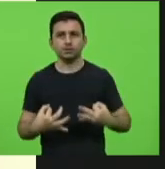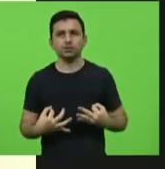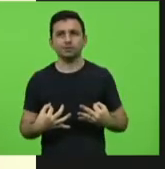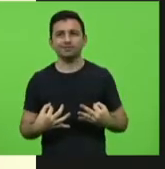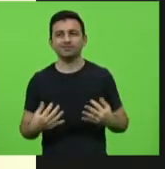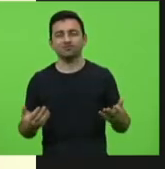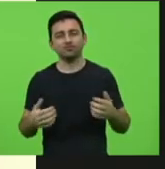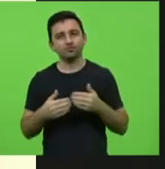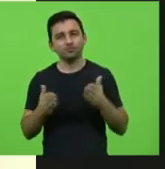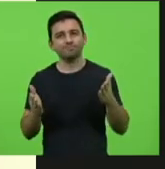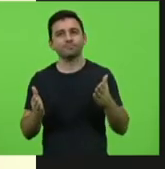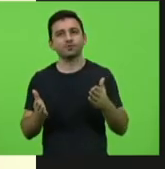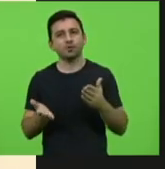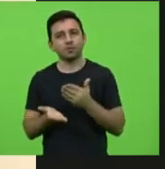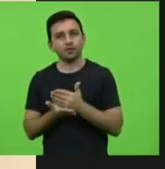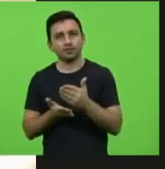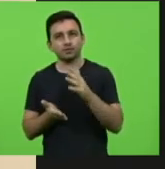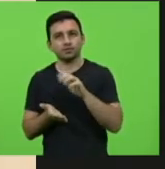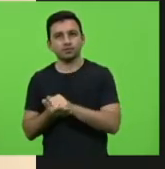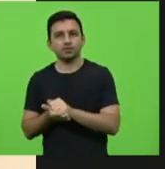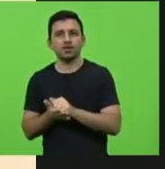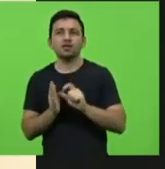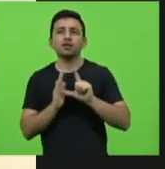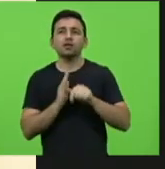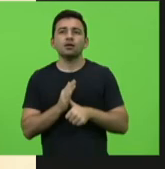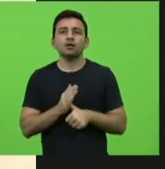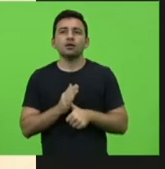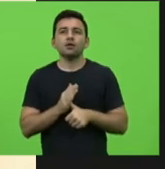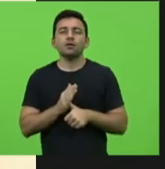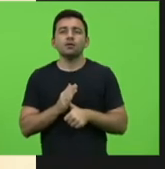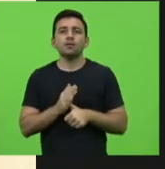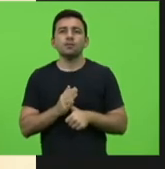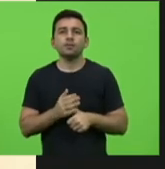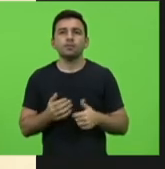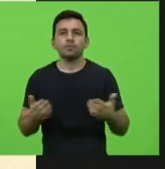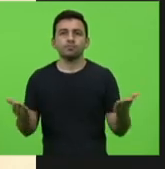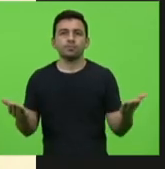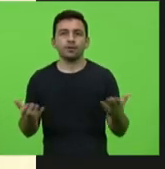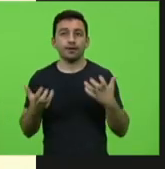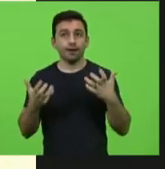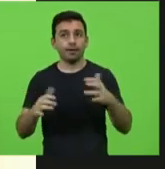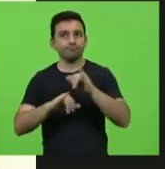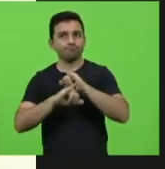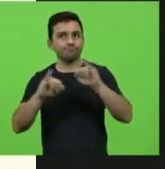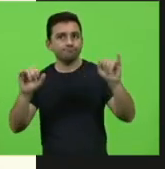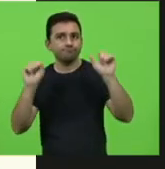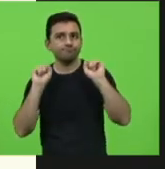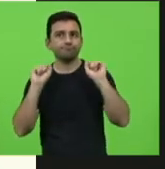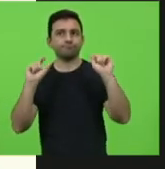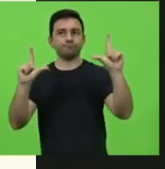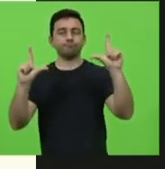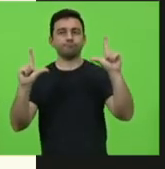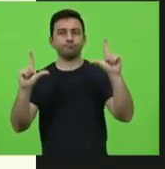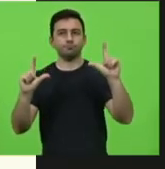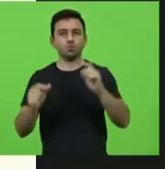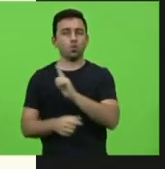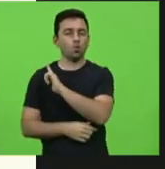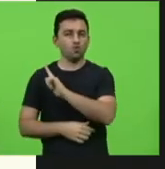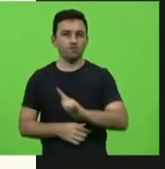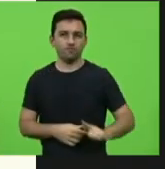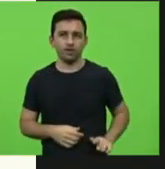registro. Depois, senhor presidente, e eu queria alertar, então, o governo do